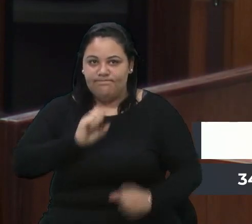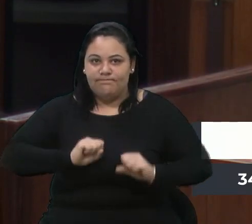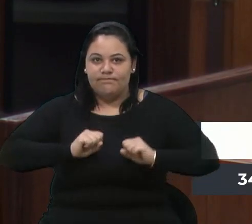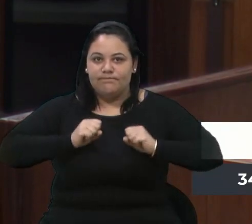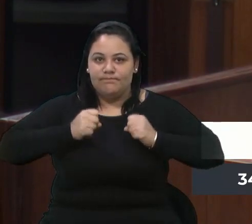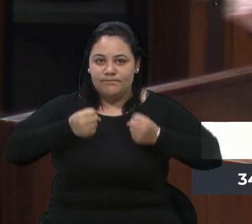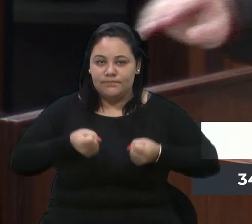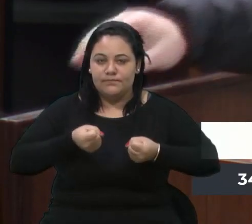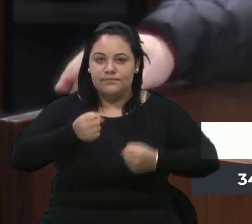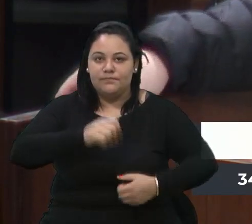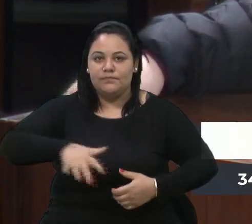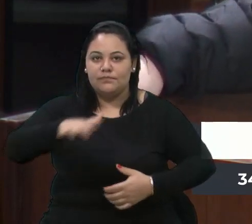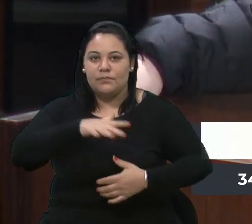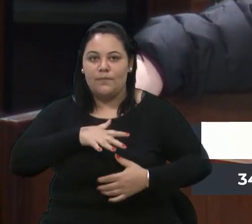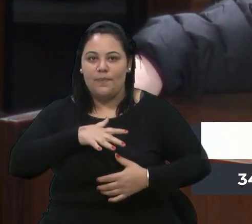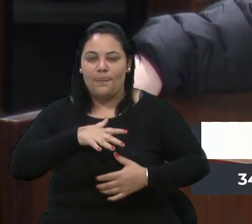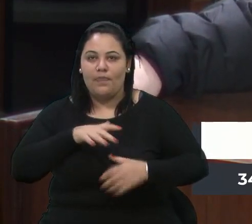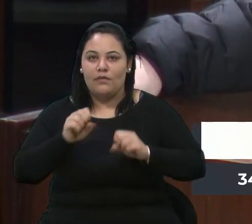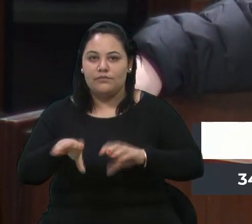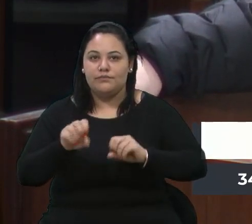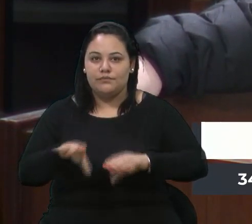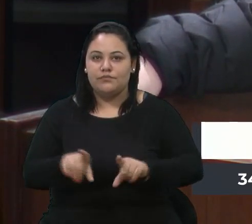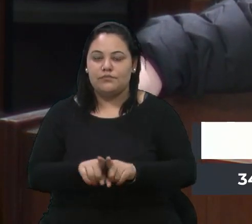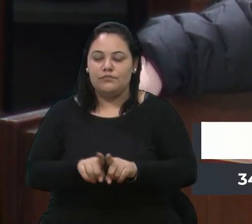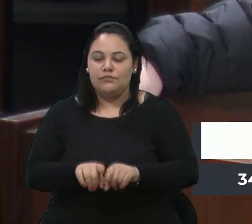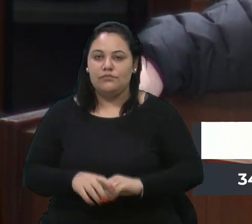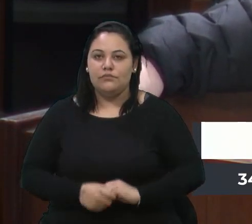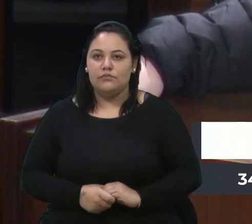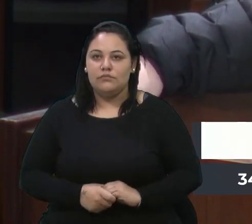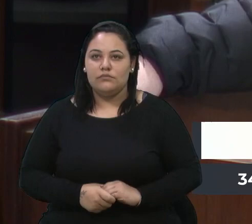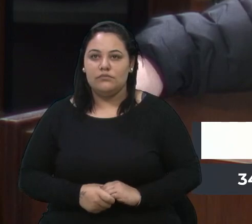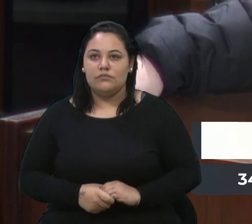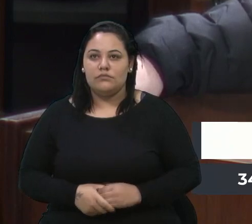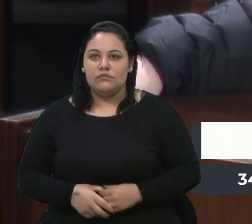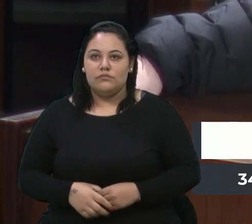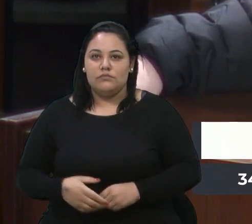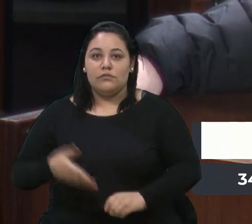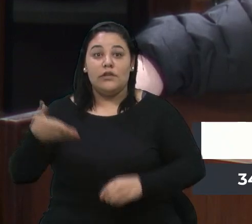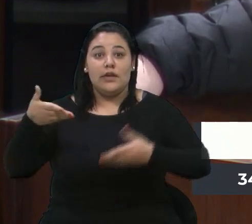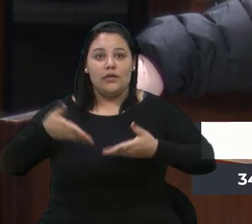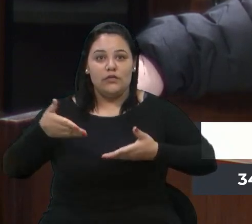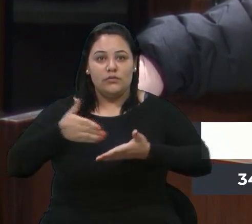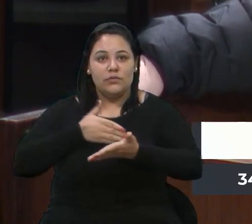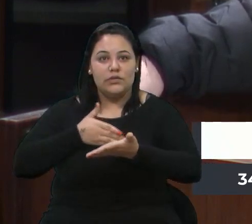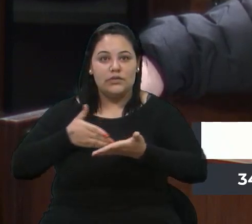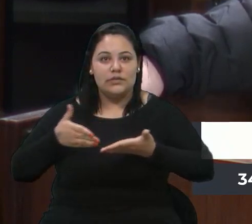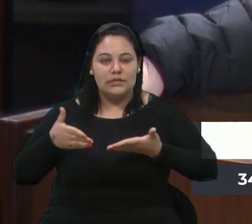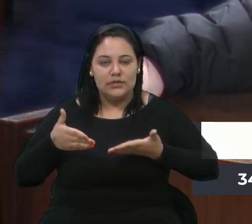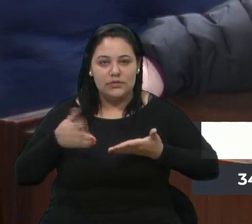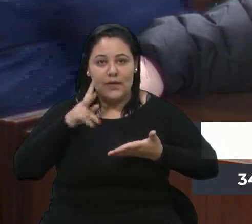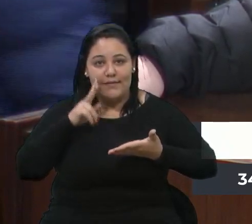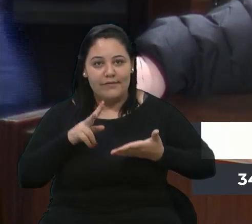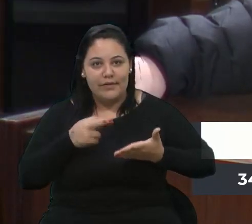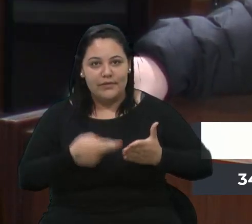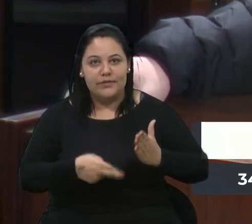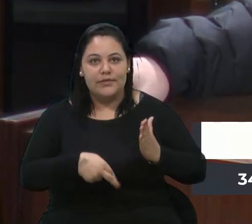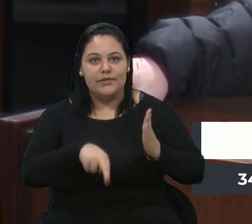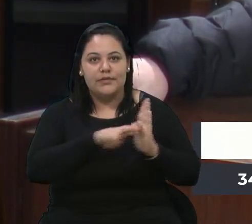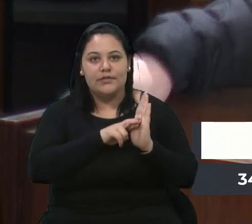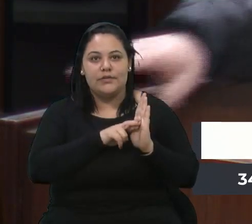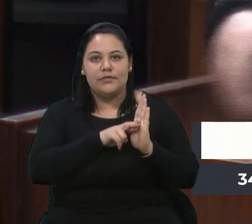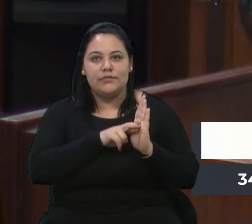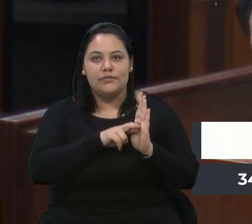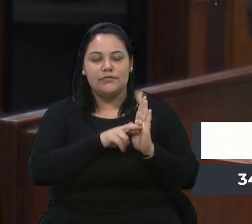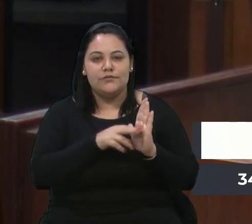educação. E está começando a vir o resultado, vereador Ues, de bastante